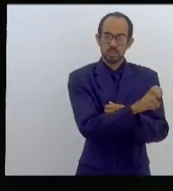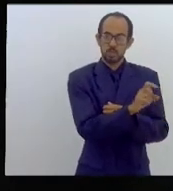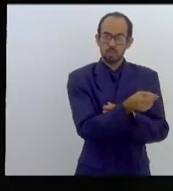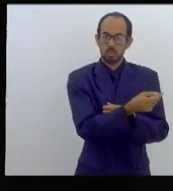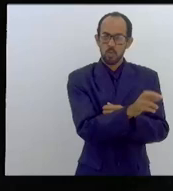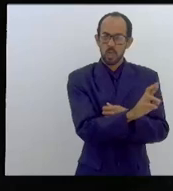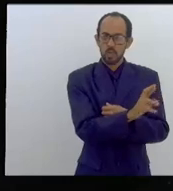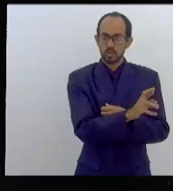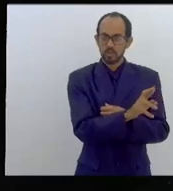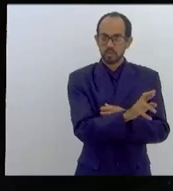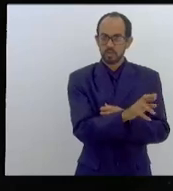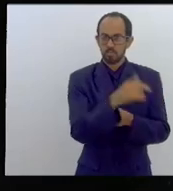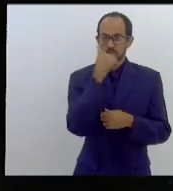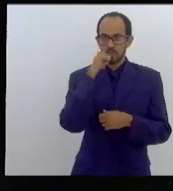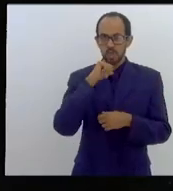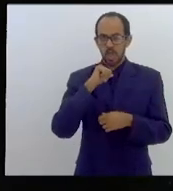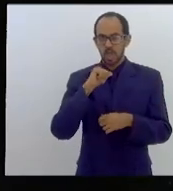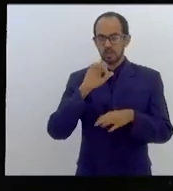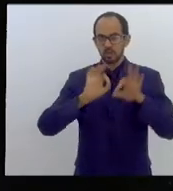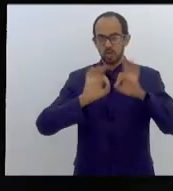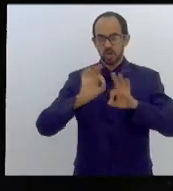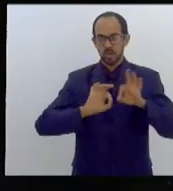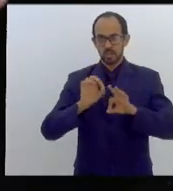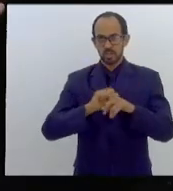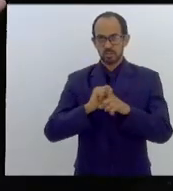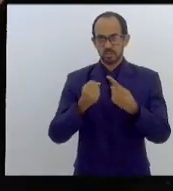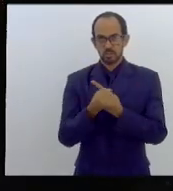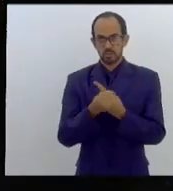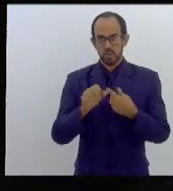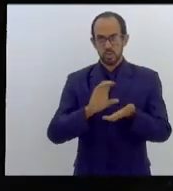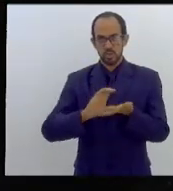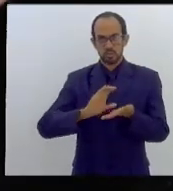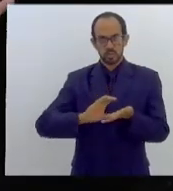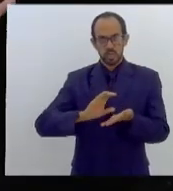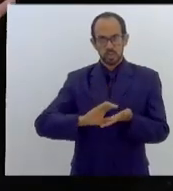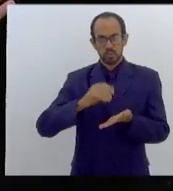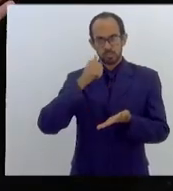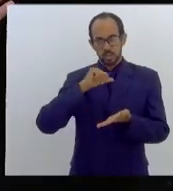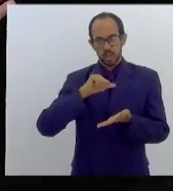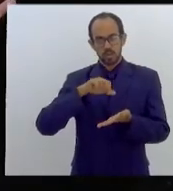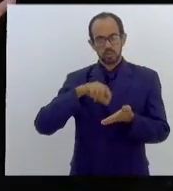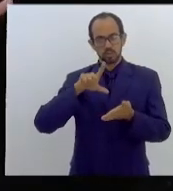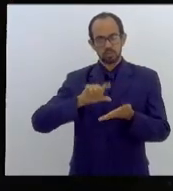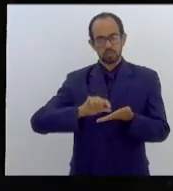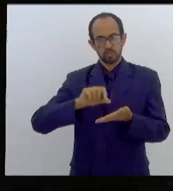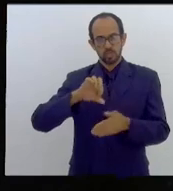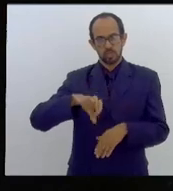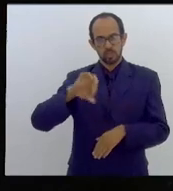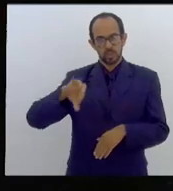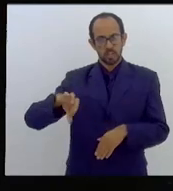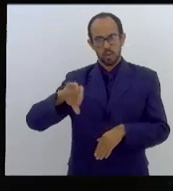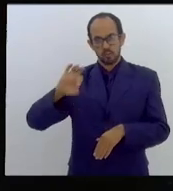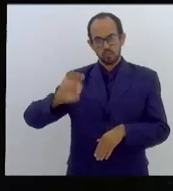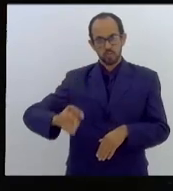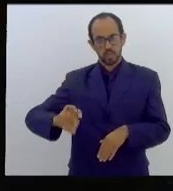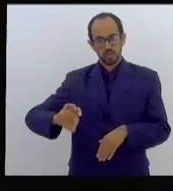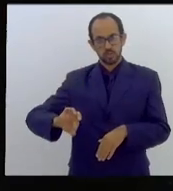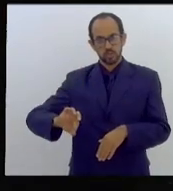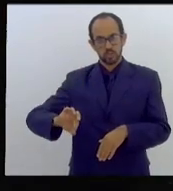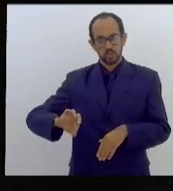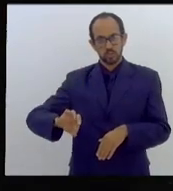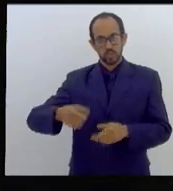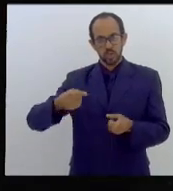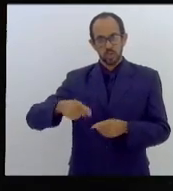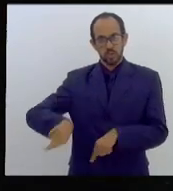R$5 mil. Mulheres, organização social, Conselho da Mulher, uma redução de 99%, e combate à